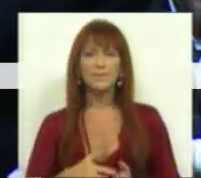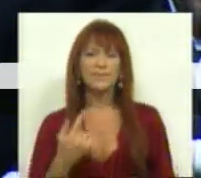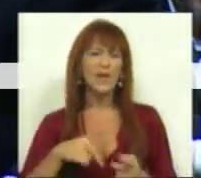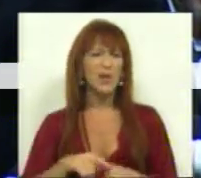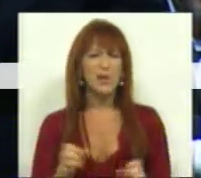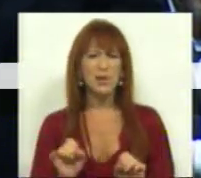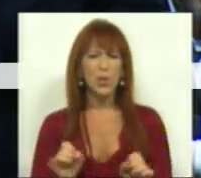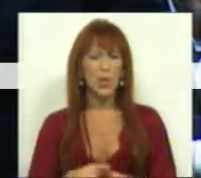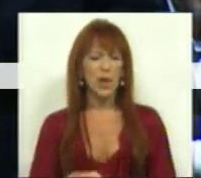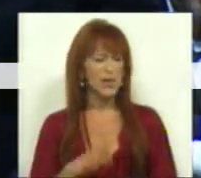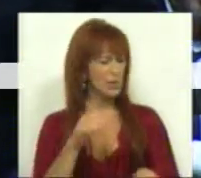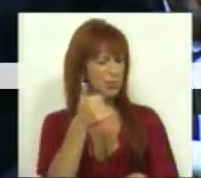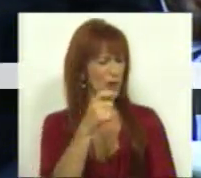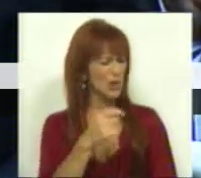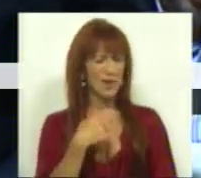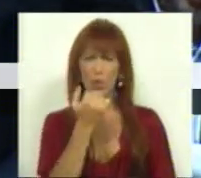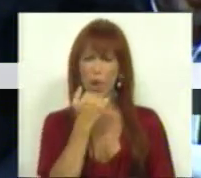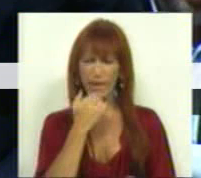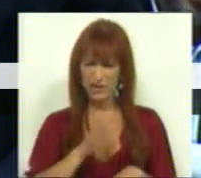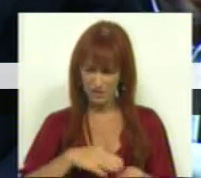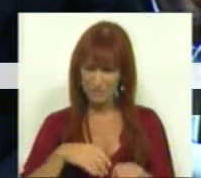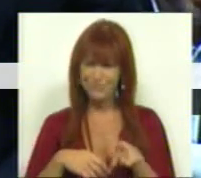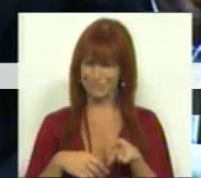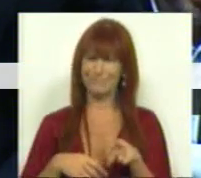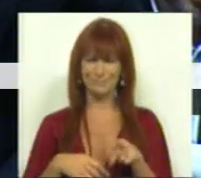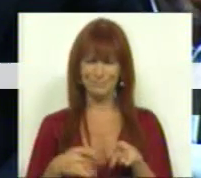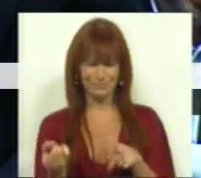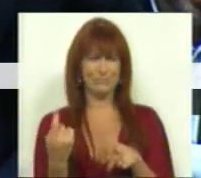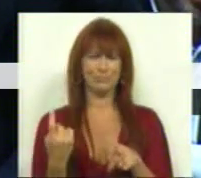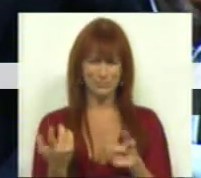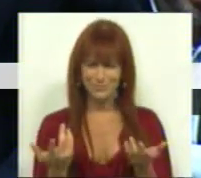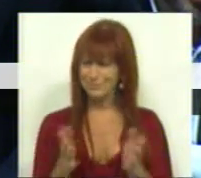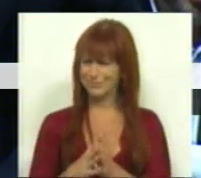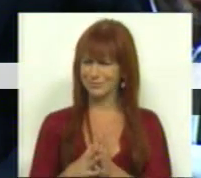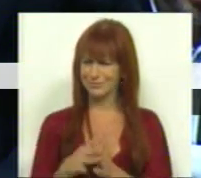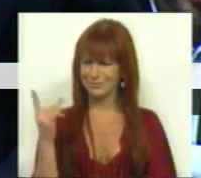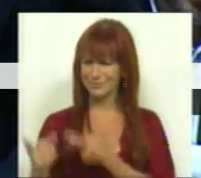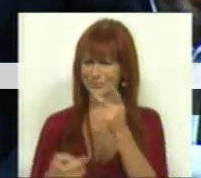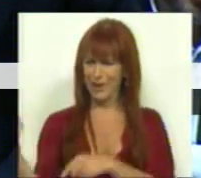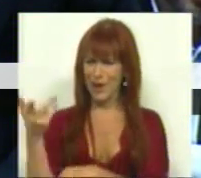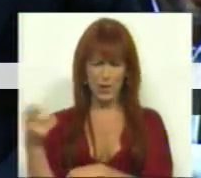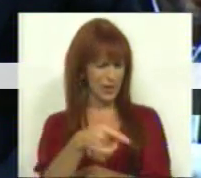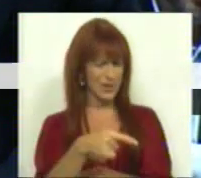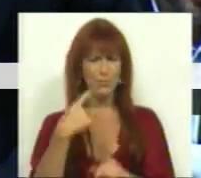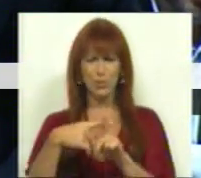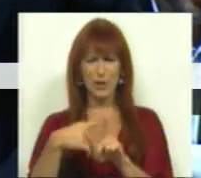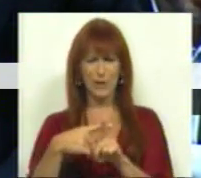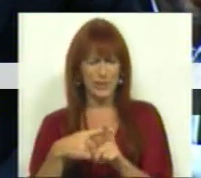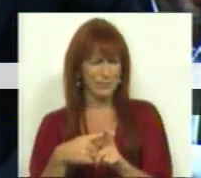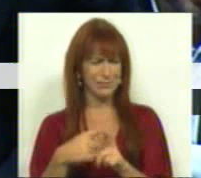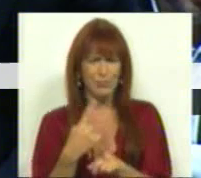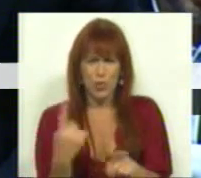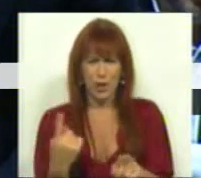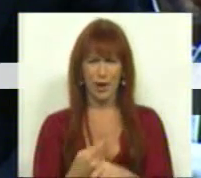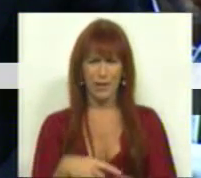nós não temos no Bloco de Esquerda nenhuma satisfação quando as avaliações da Troika são positivas por uma